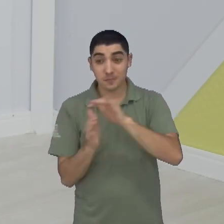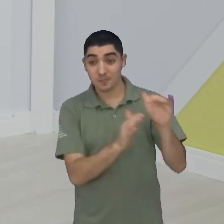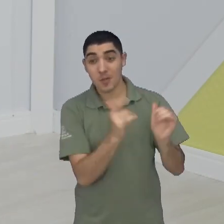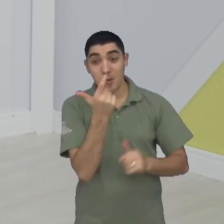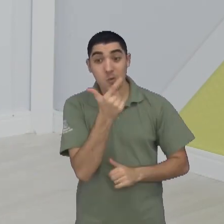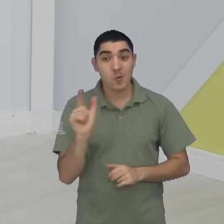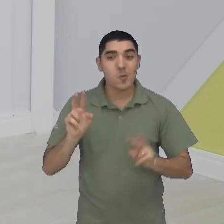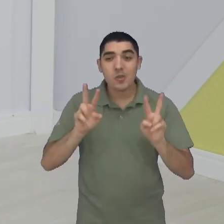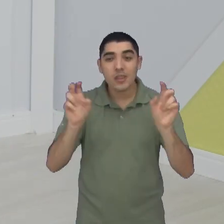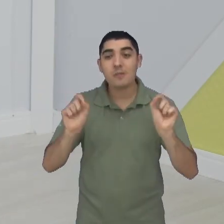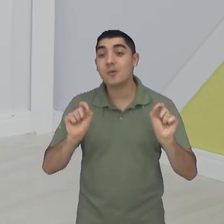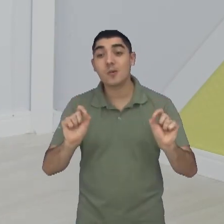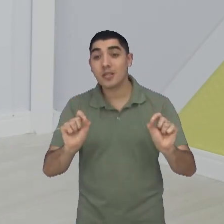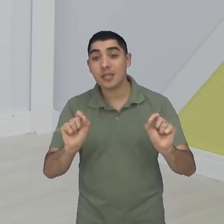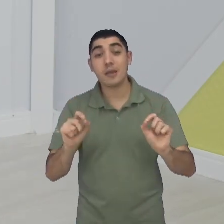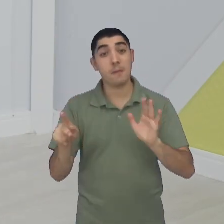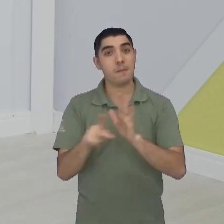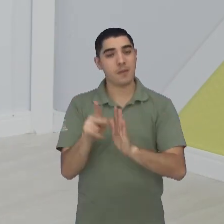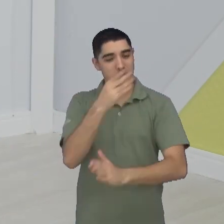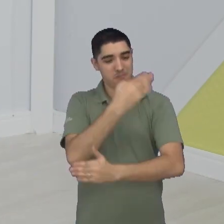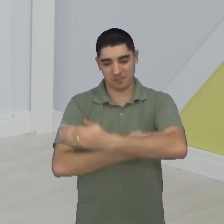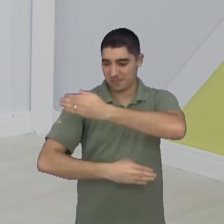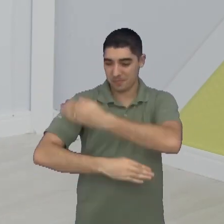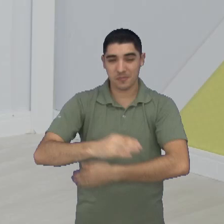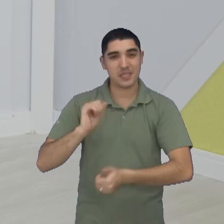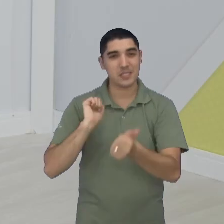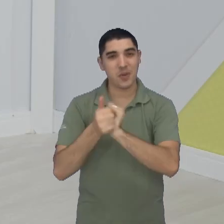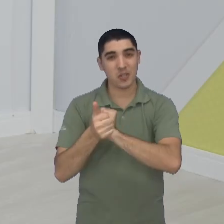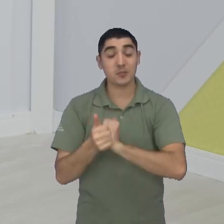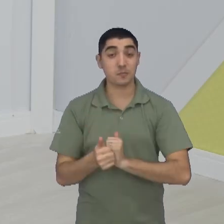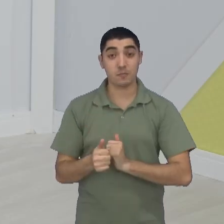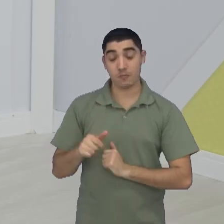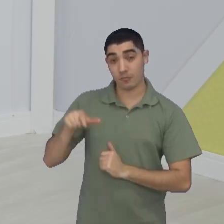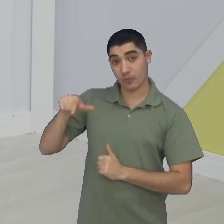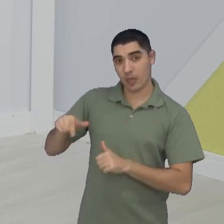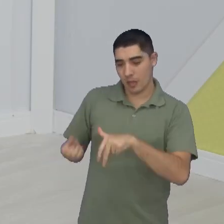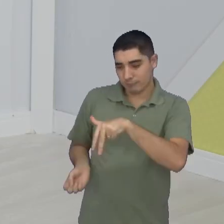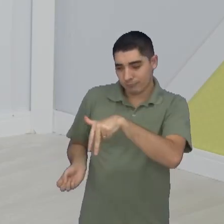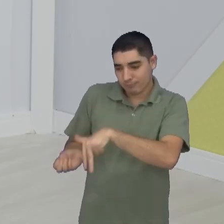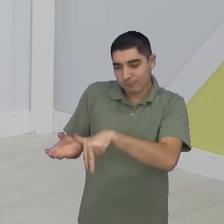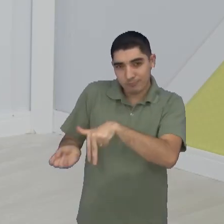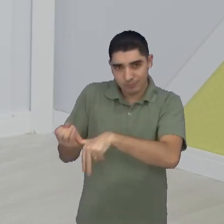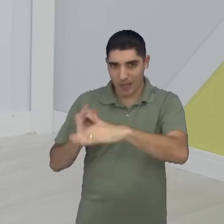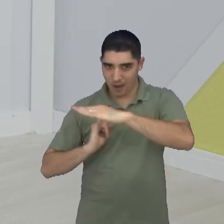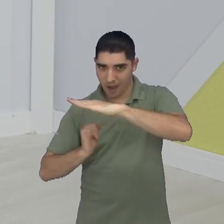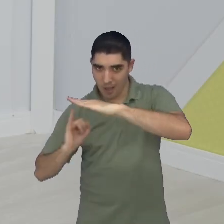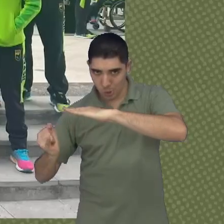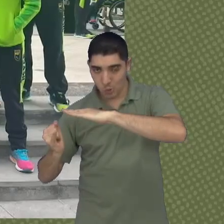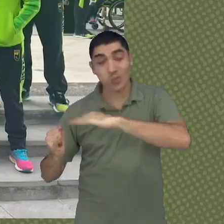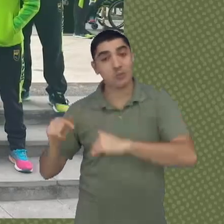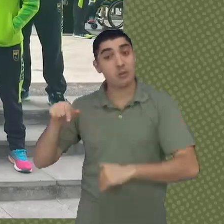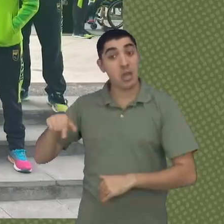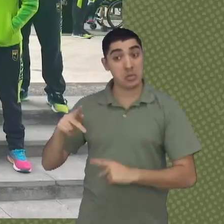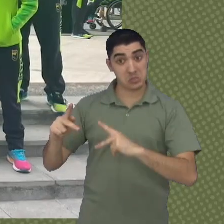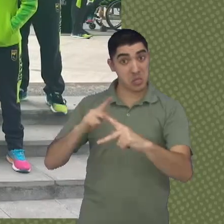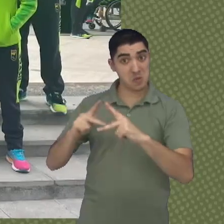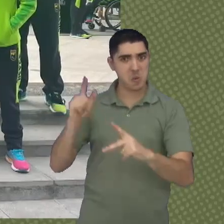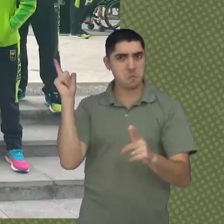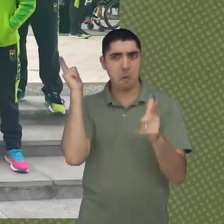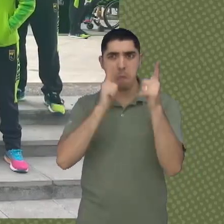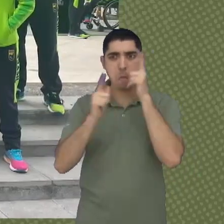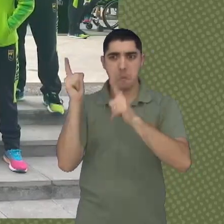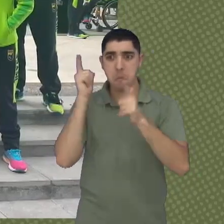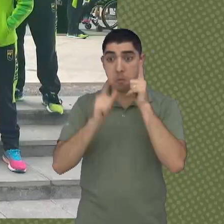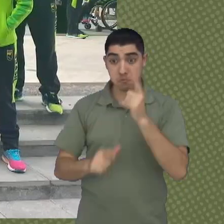assunto, falando agora de paradesporto, porque os atletas do Instituto Athlon de São José dos Campos estão se